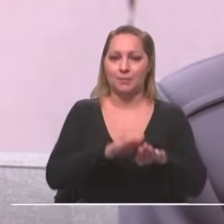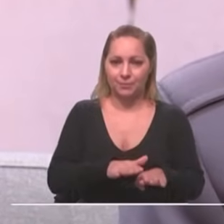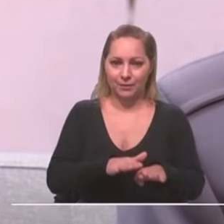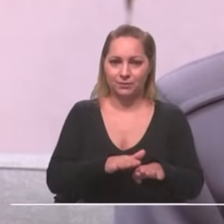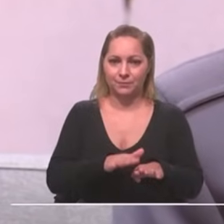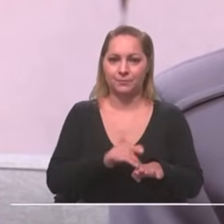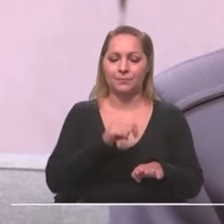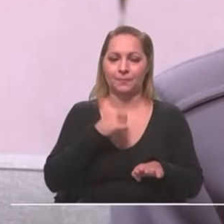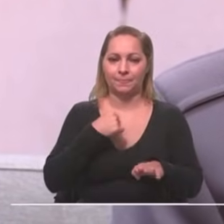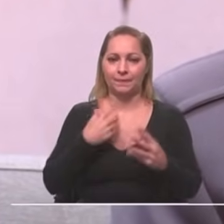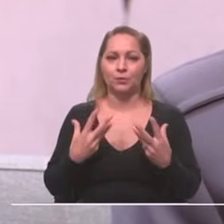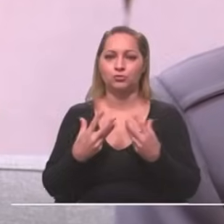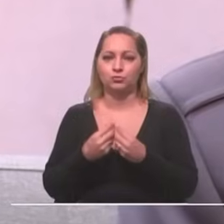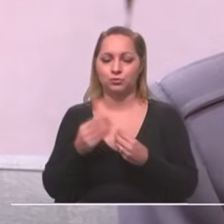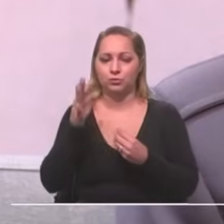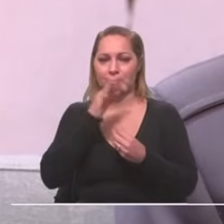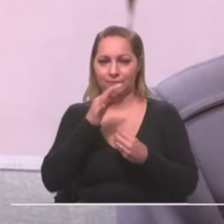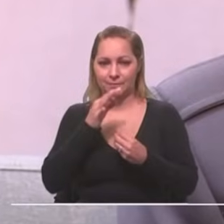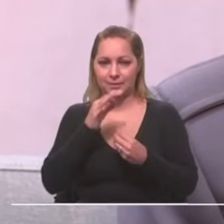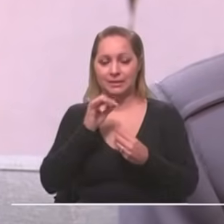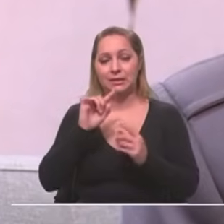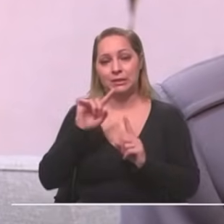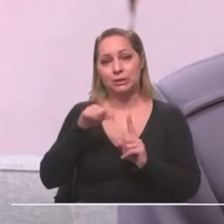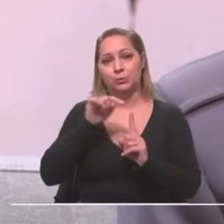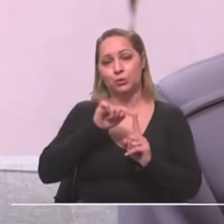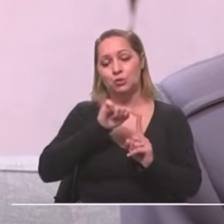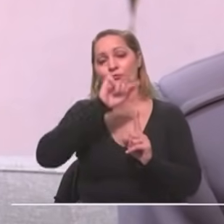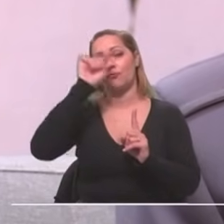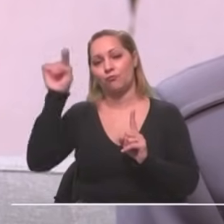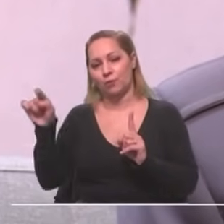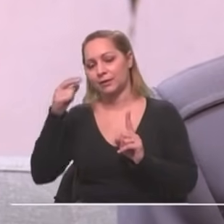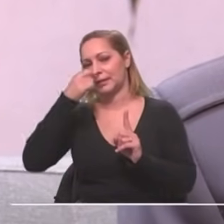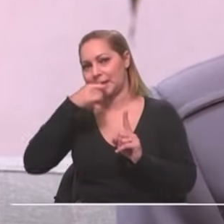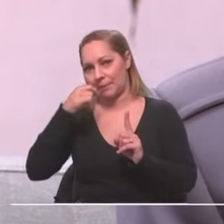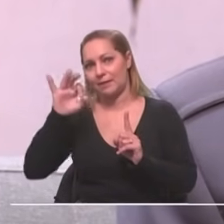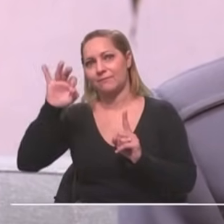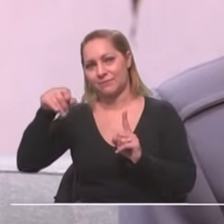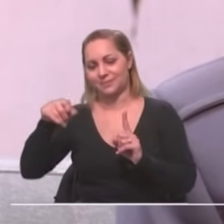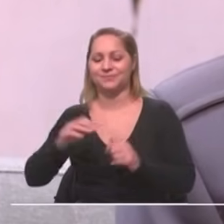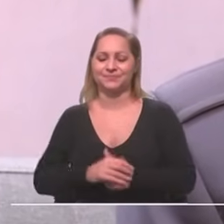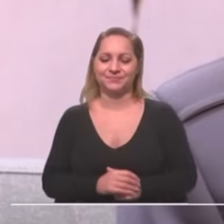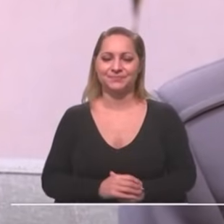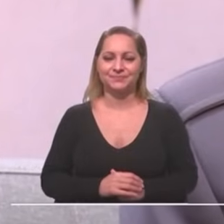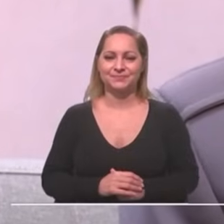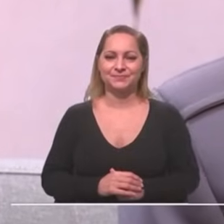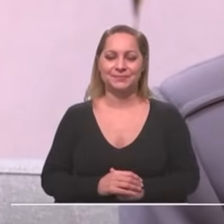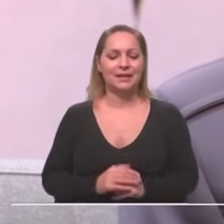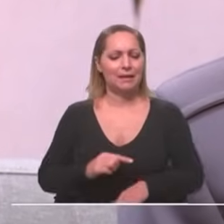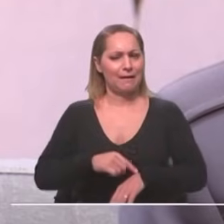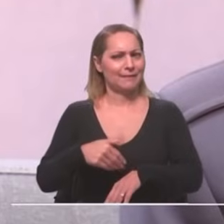tirar essa semaninha para estarmos em família, e depois regressa e no final de maio termina a missão. Ah, muito bem. Sim. Está quase.